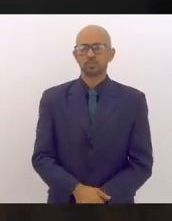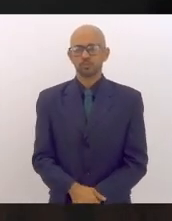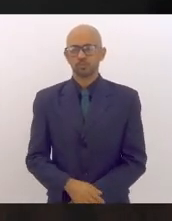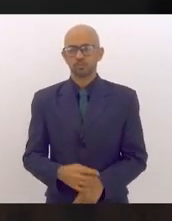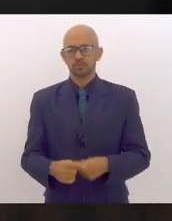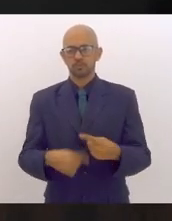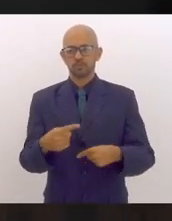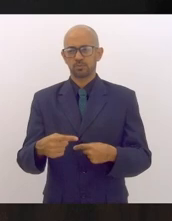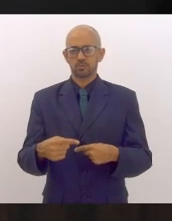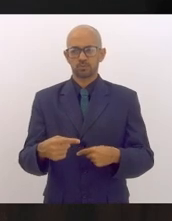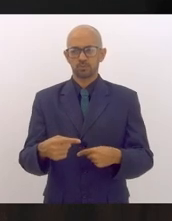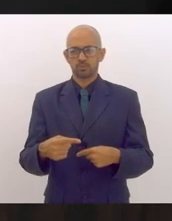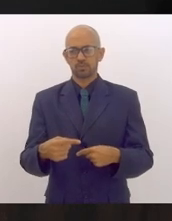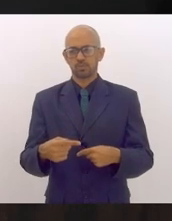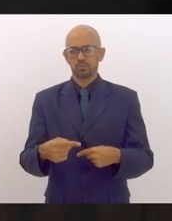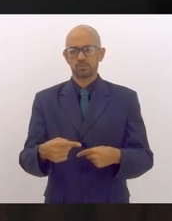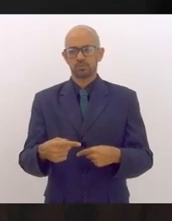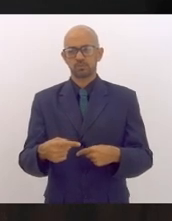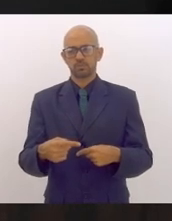depois vamos aos